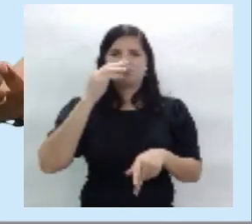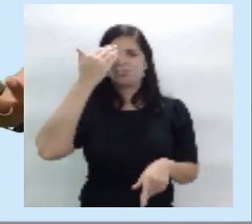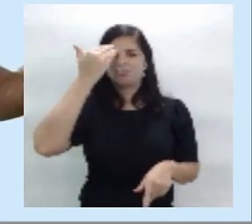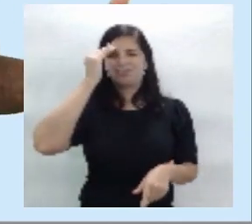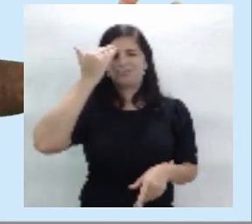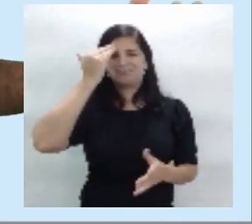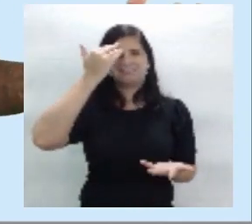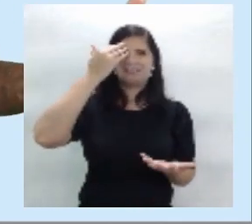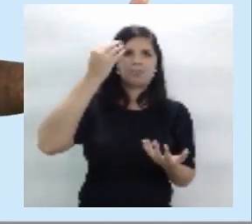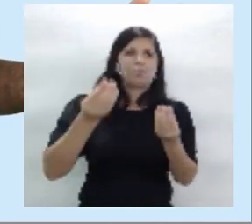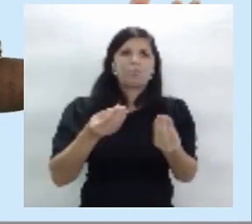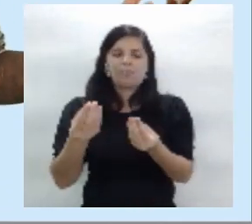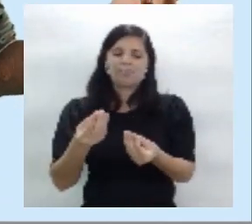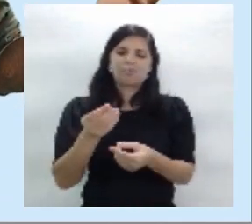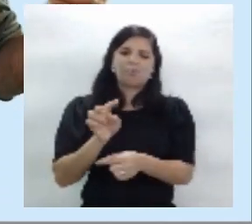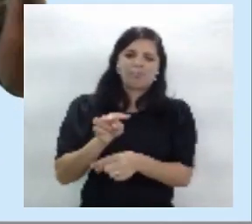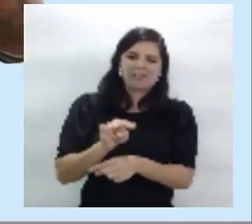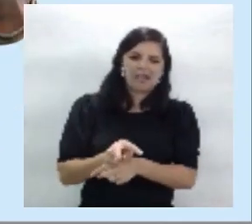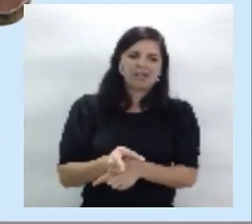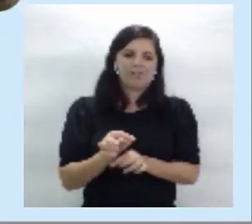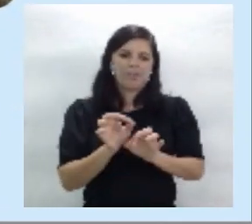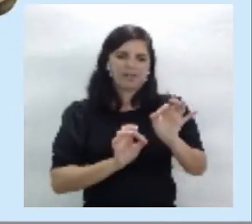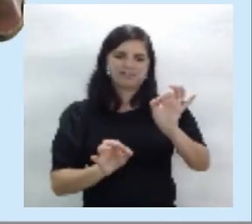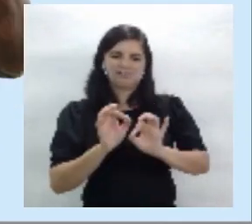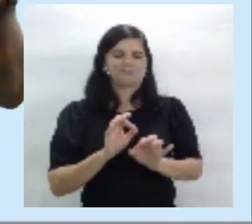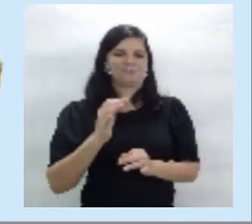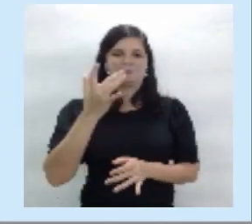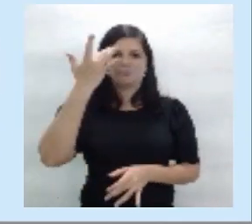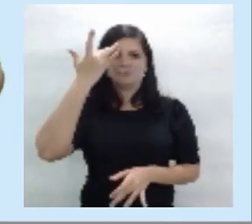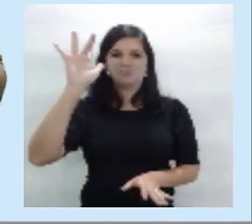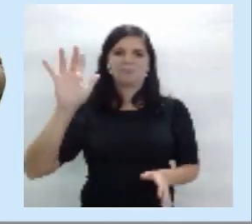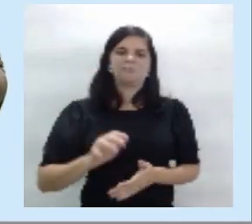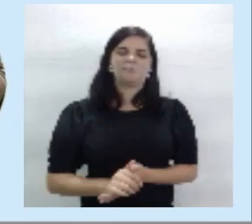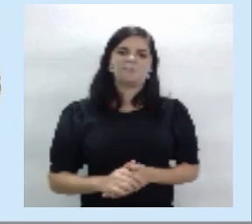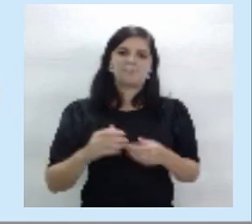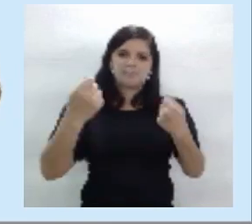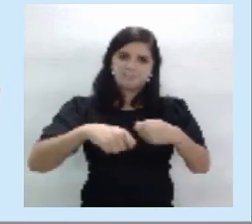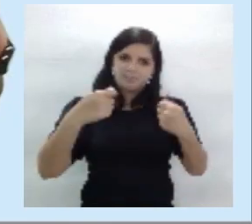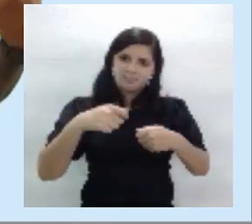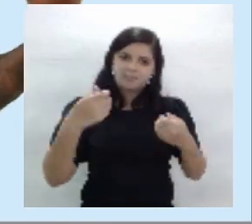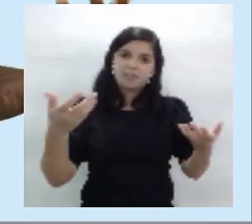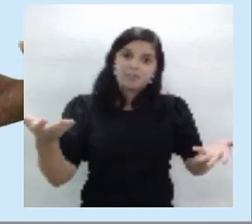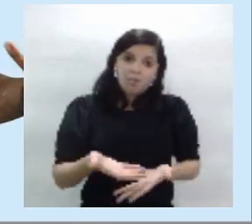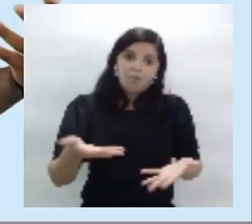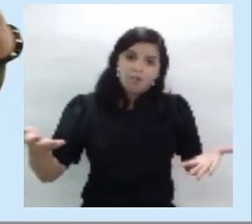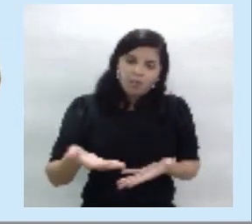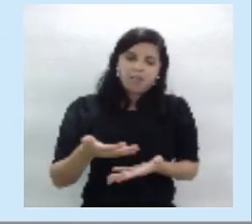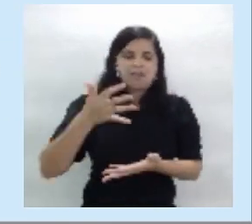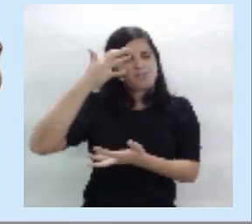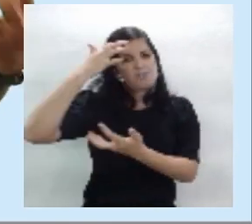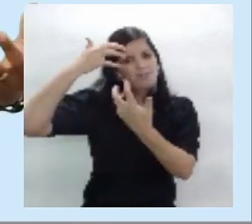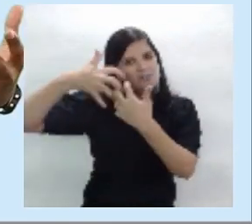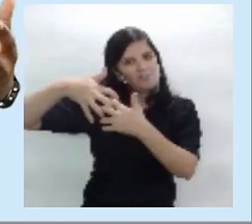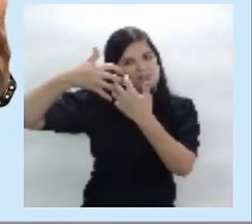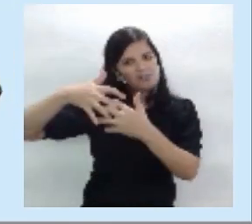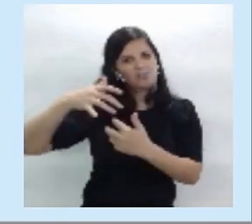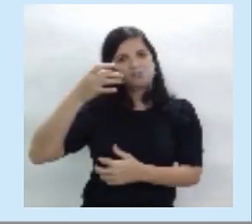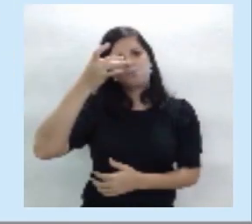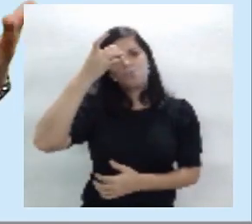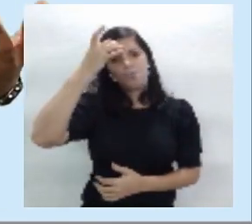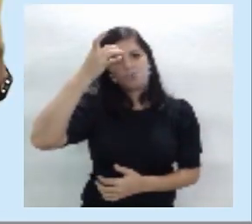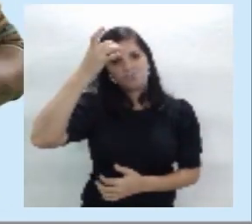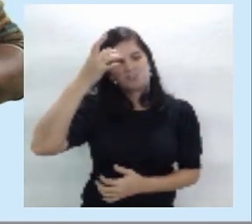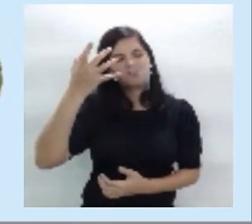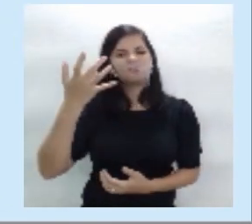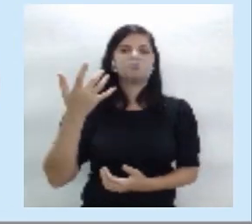entender como é que cuida do seu lugar, tá? Então, nós devemos ter isso já em mente, nós devemos já começar a pensar nisso, ter essa consciência, para